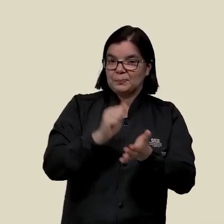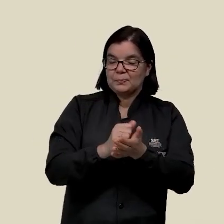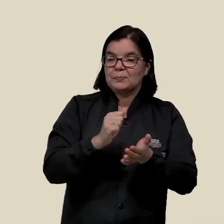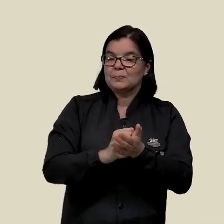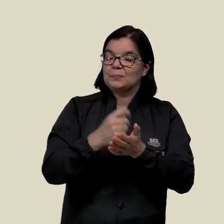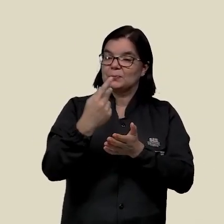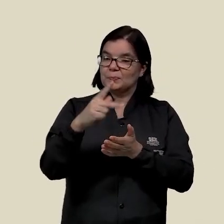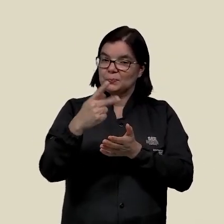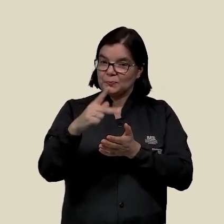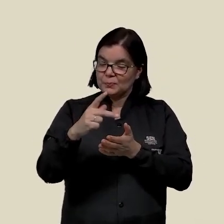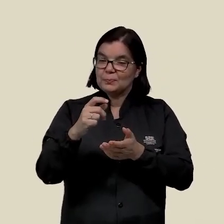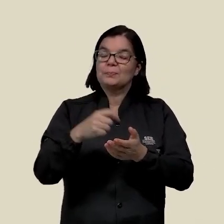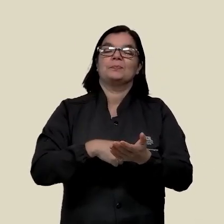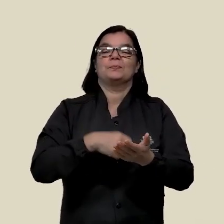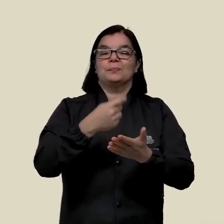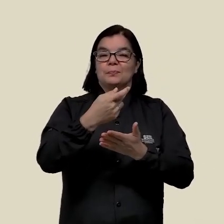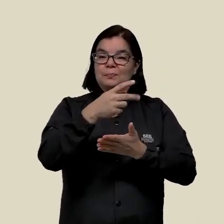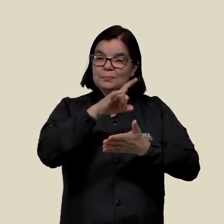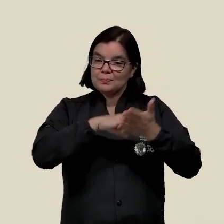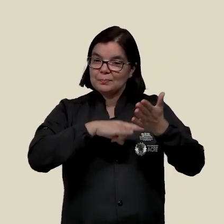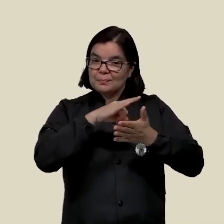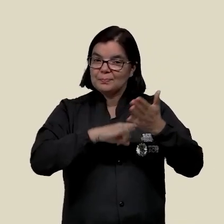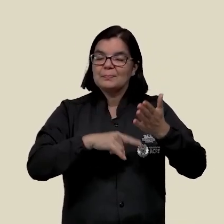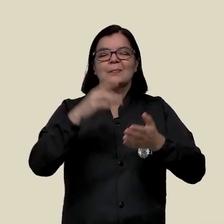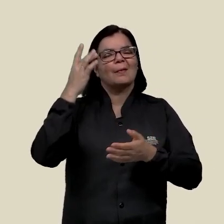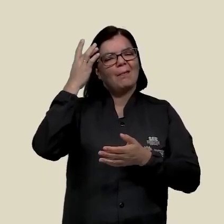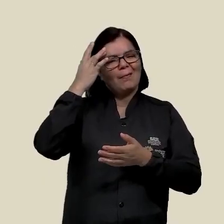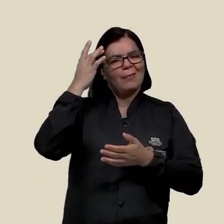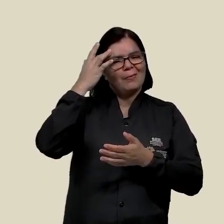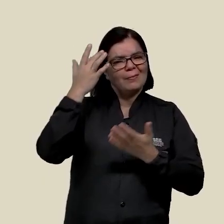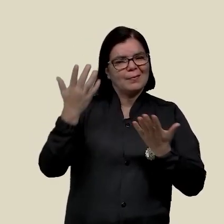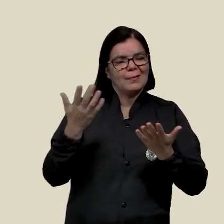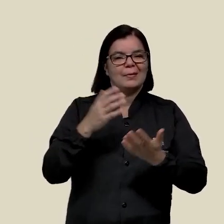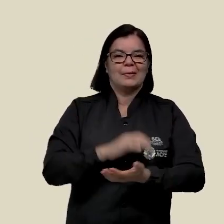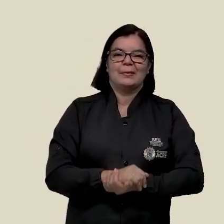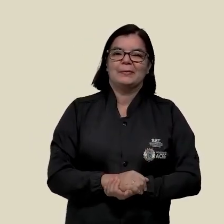autor com a sua obra. Será que seria